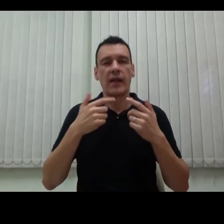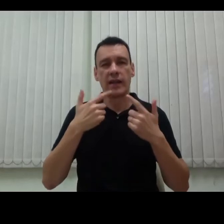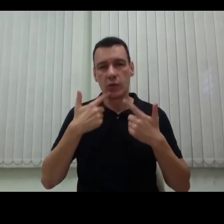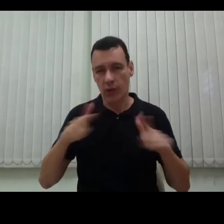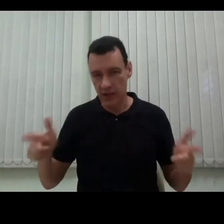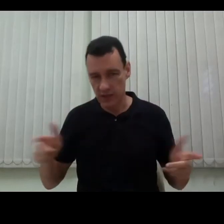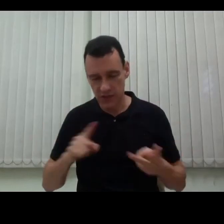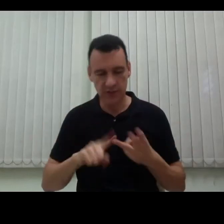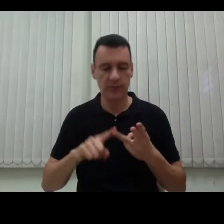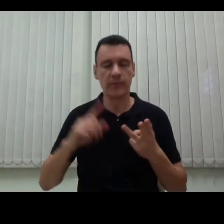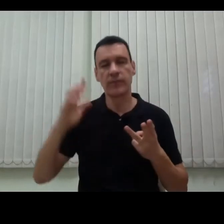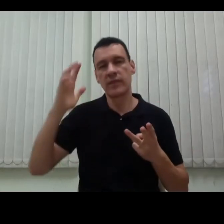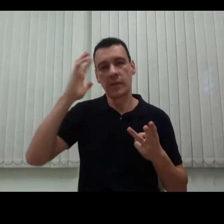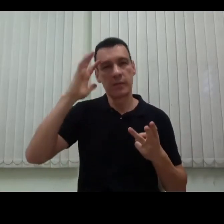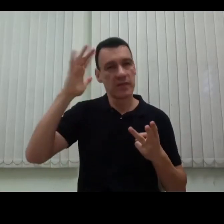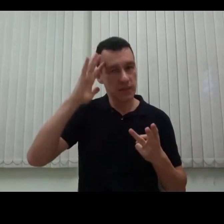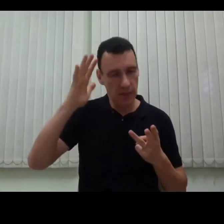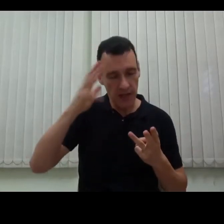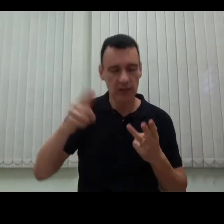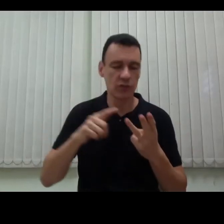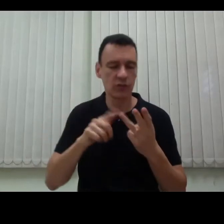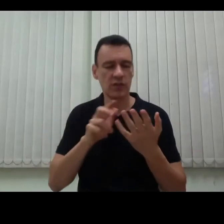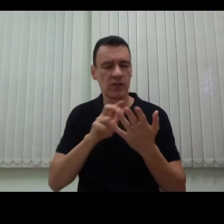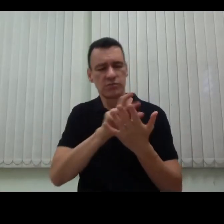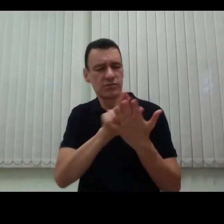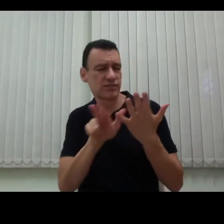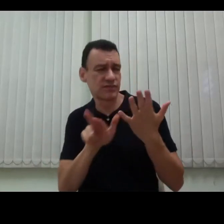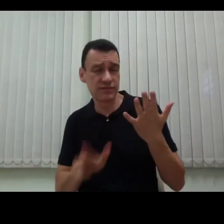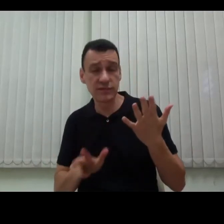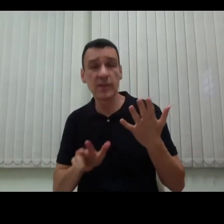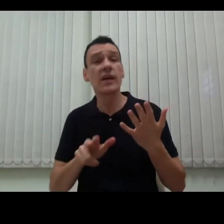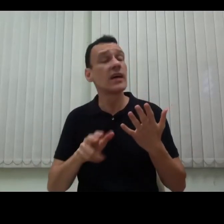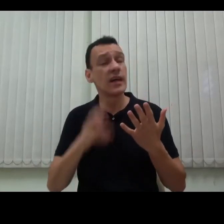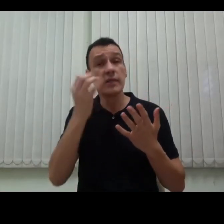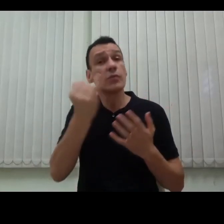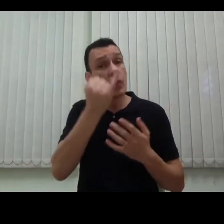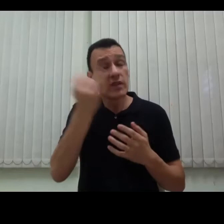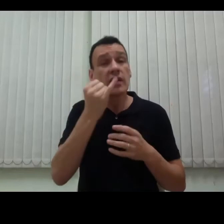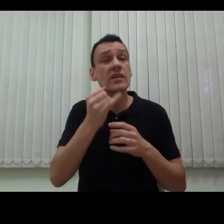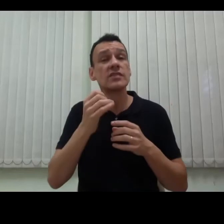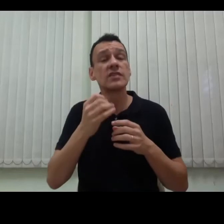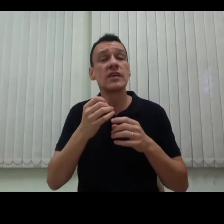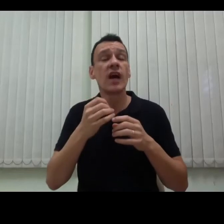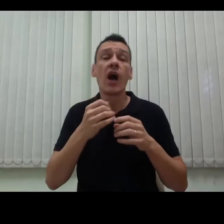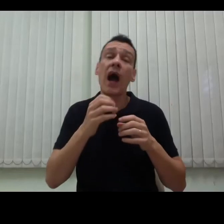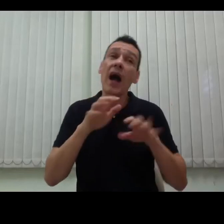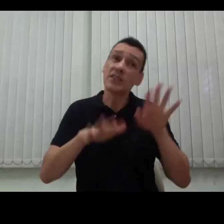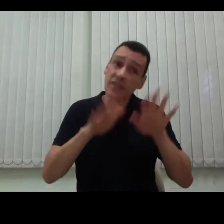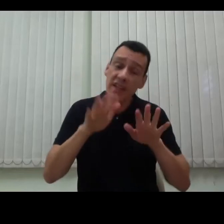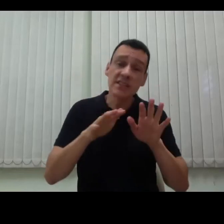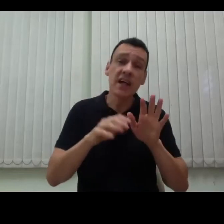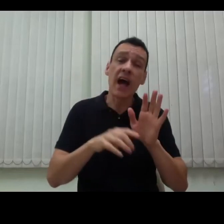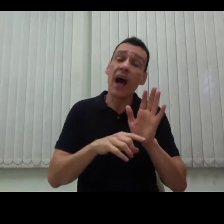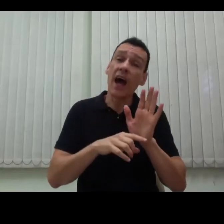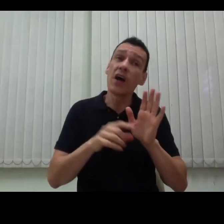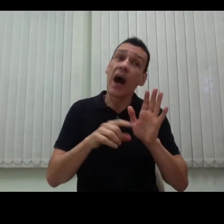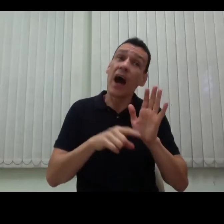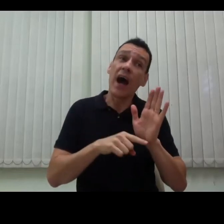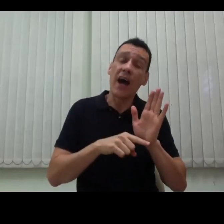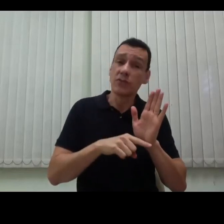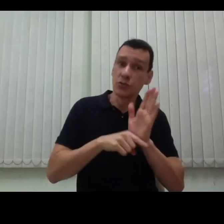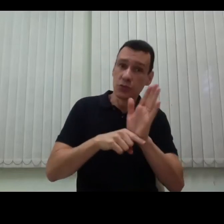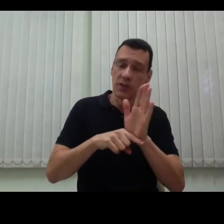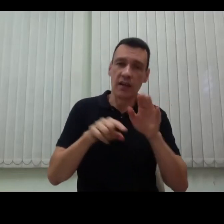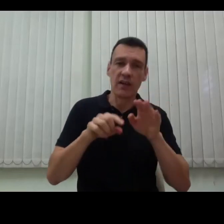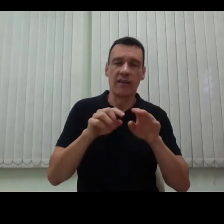formas de pensar, ele é fundamental ou na manutenção da desigualdade, do racismo, ou na possibilidade de transformação